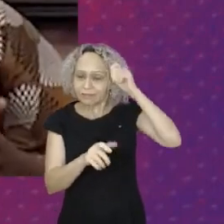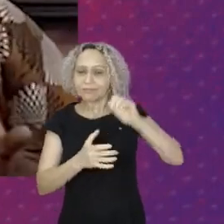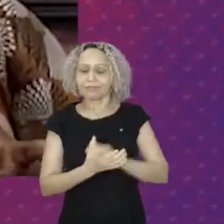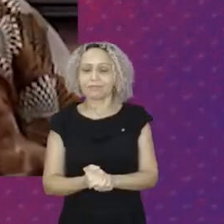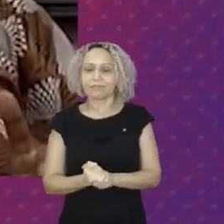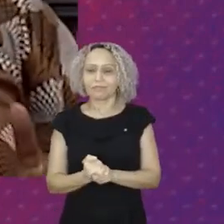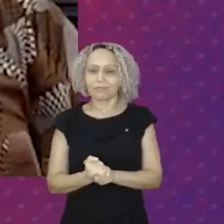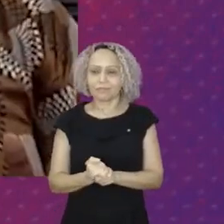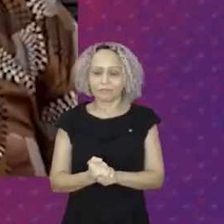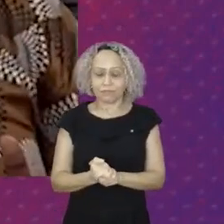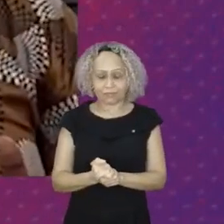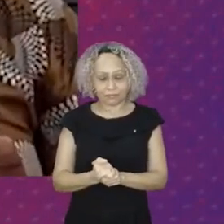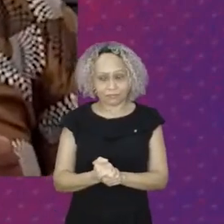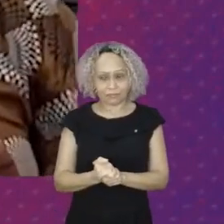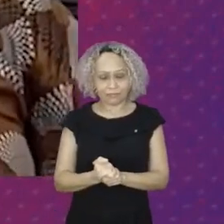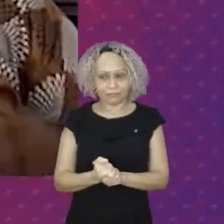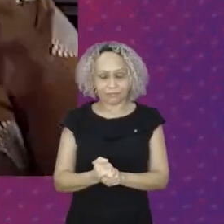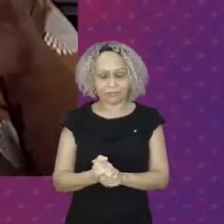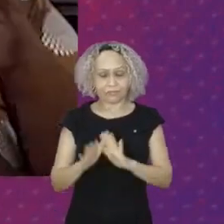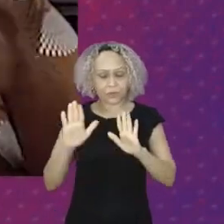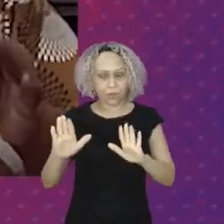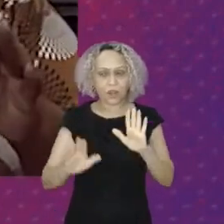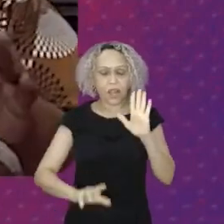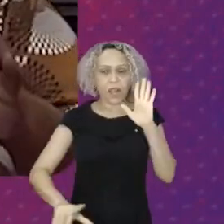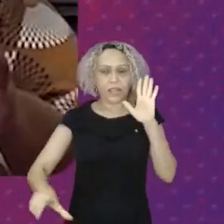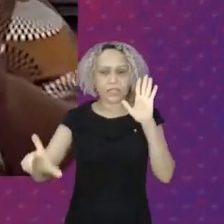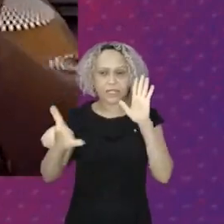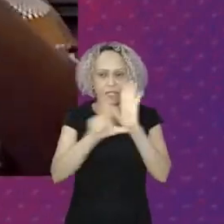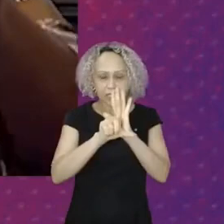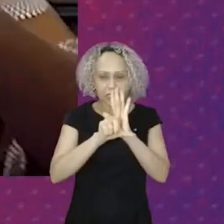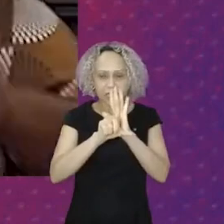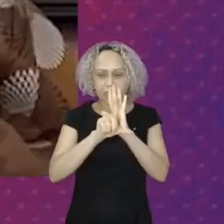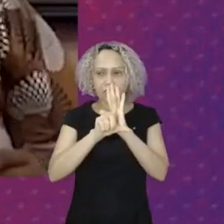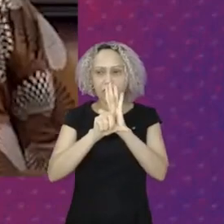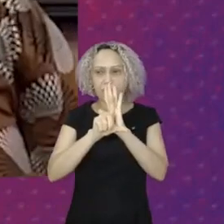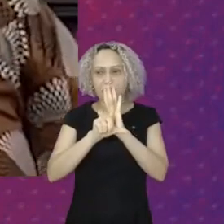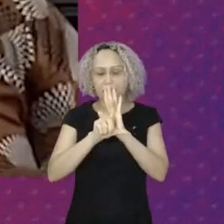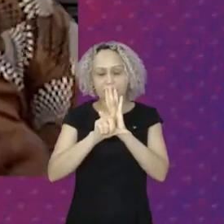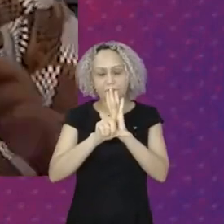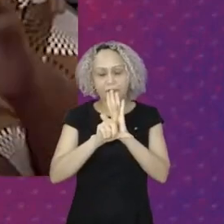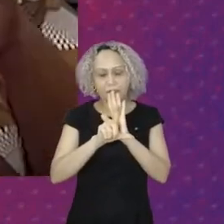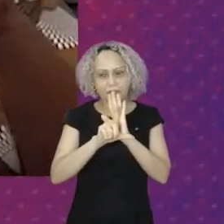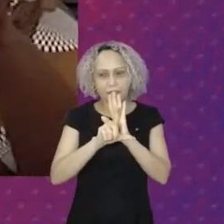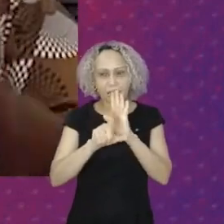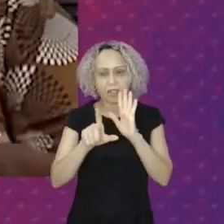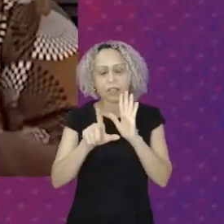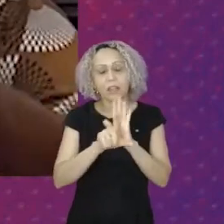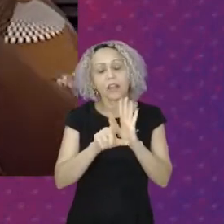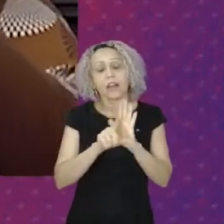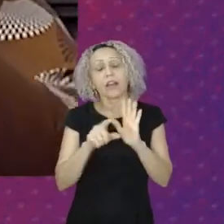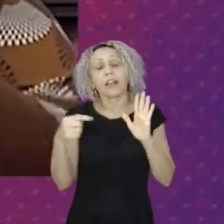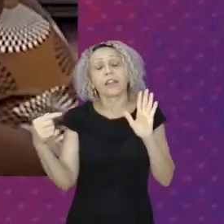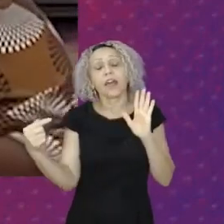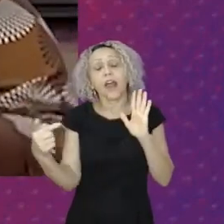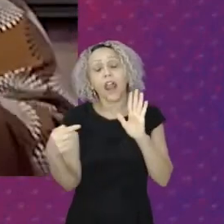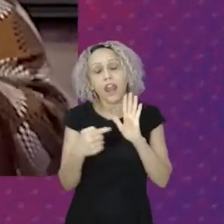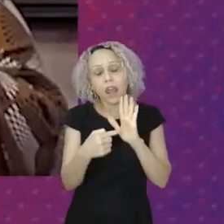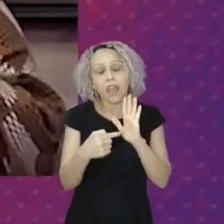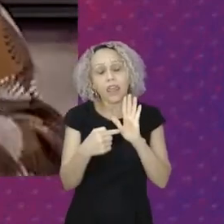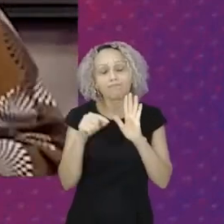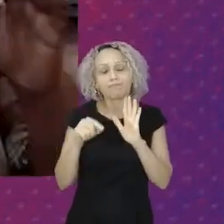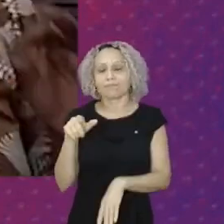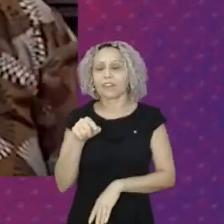Lei 10.639, gente, eu falo, a lei, a Petronilha diz lá no texto das diretrizes, ela é uma ação